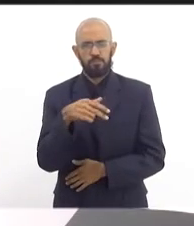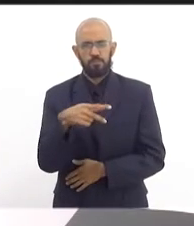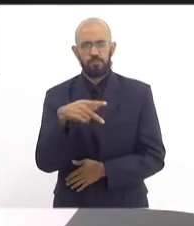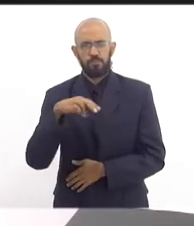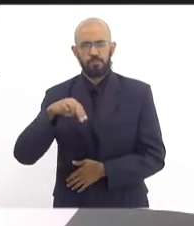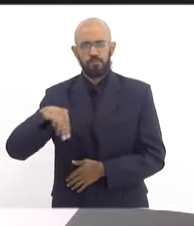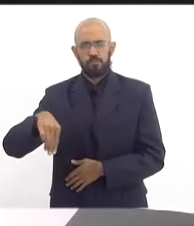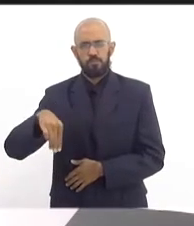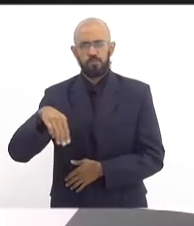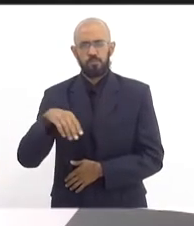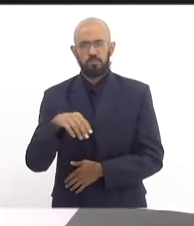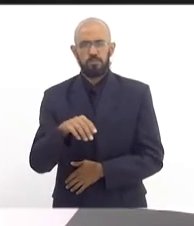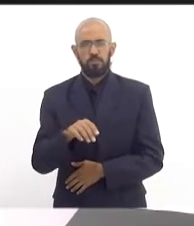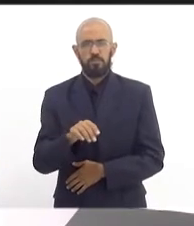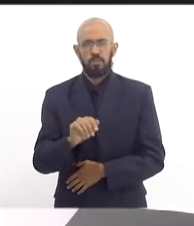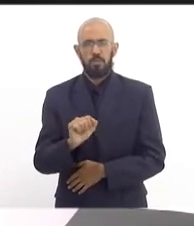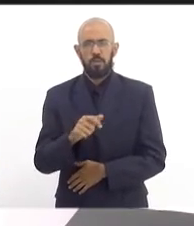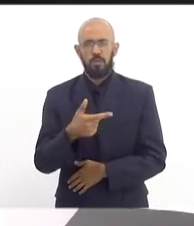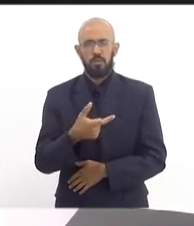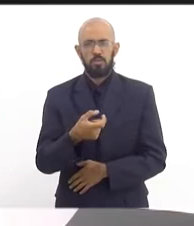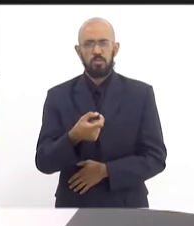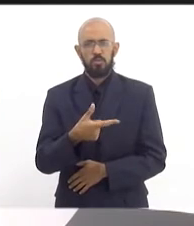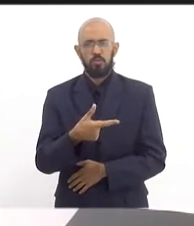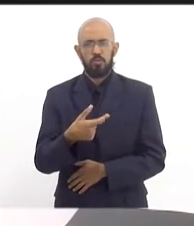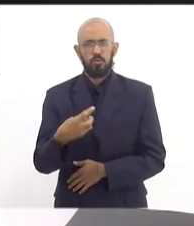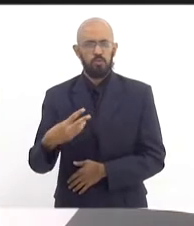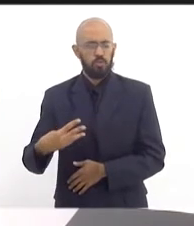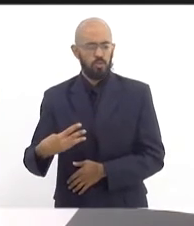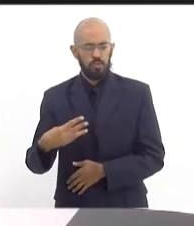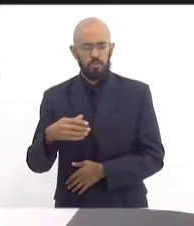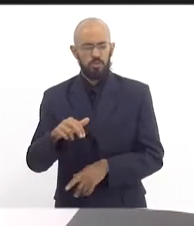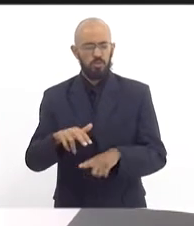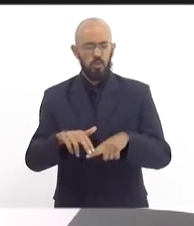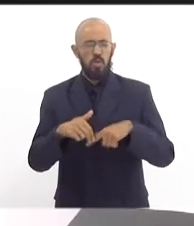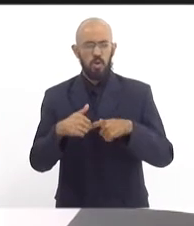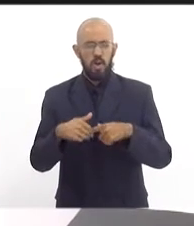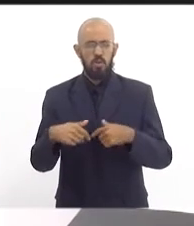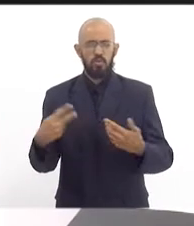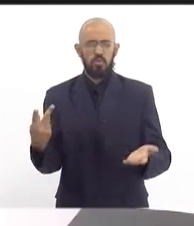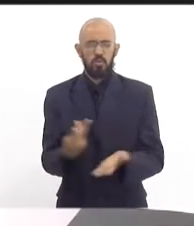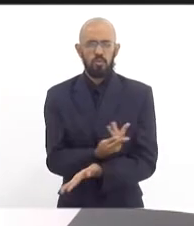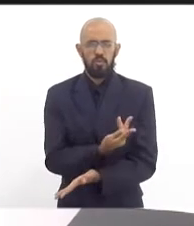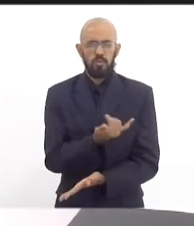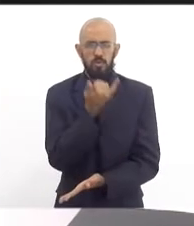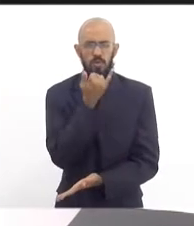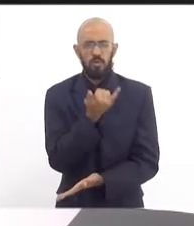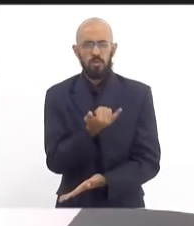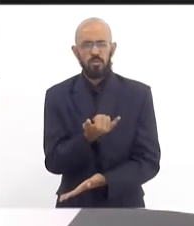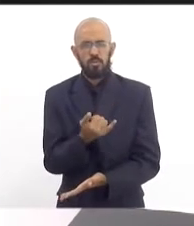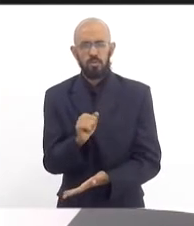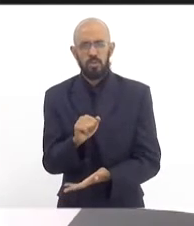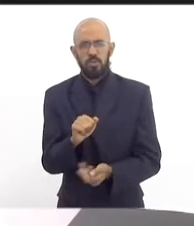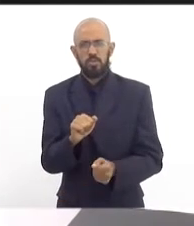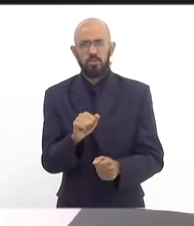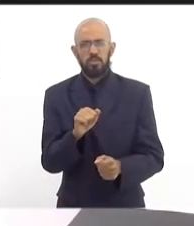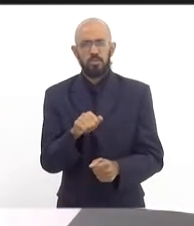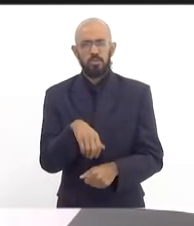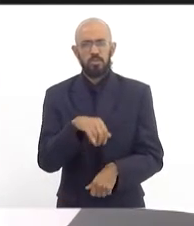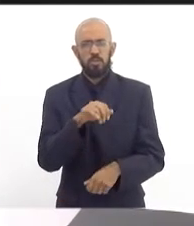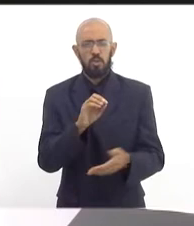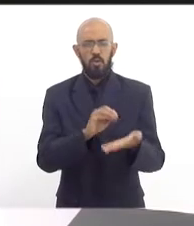para 2023 função da calamidade colocando o IP